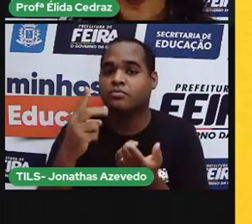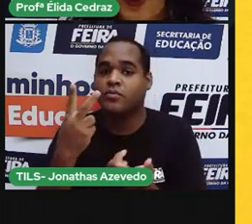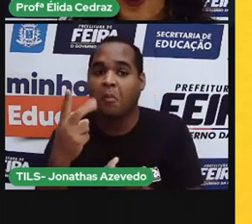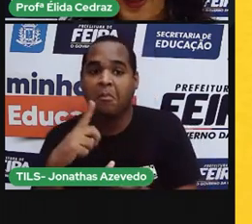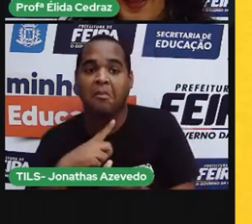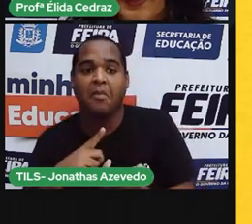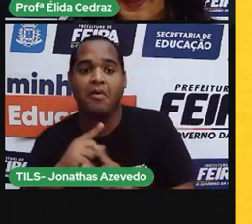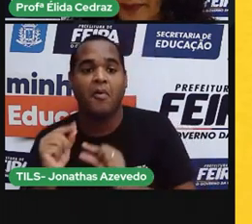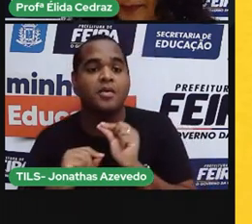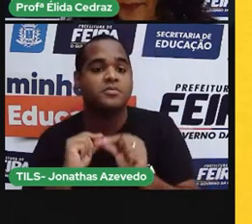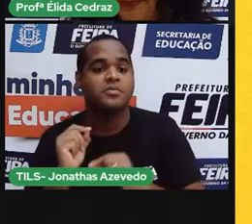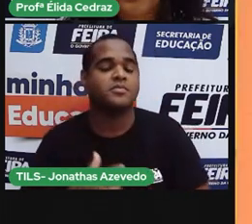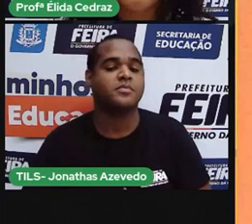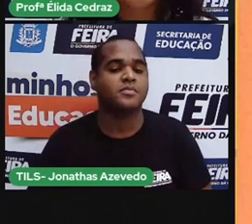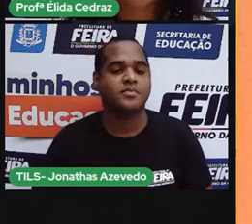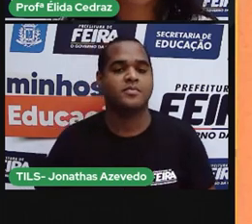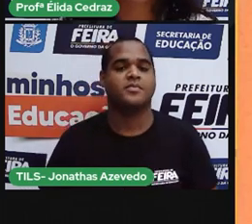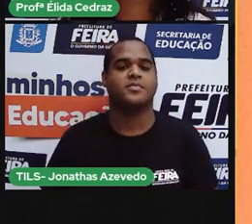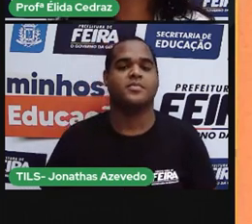próximos a colocar?